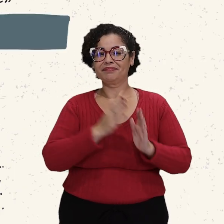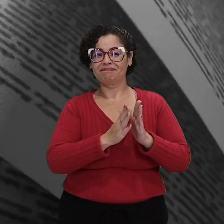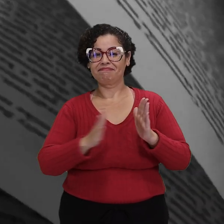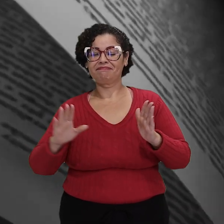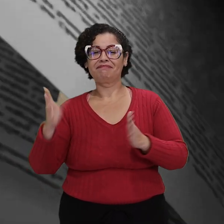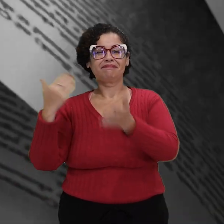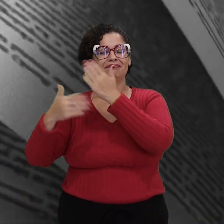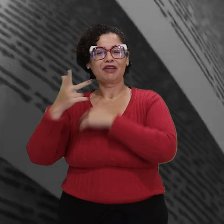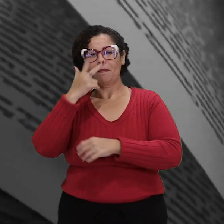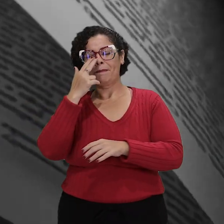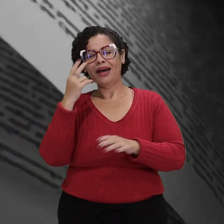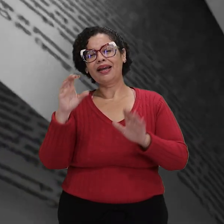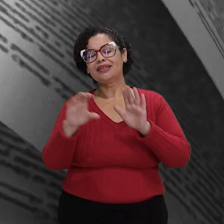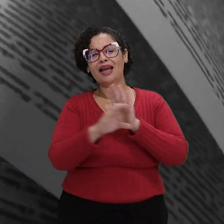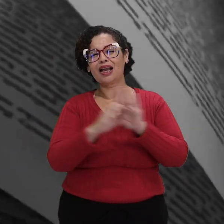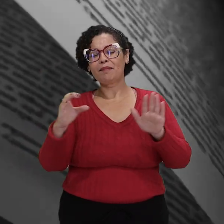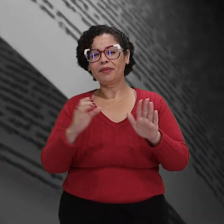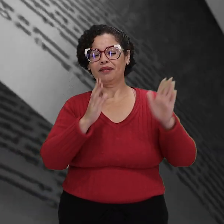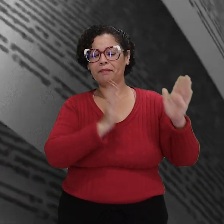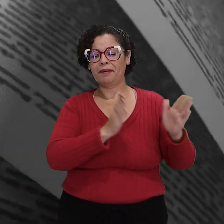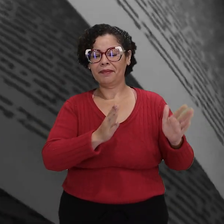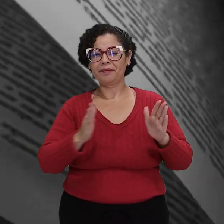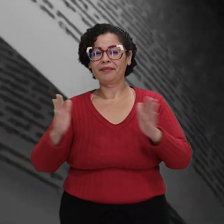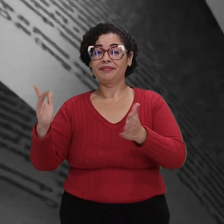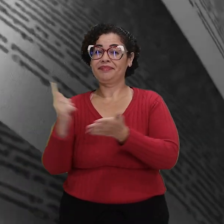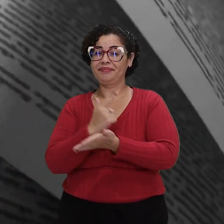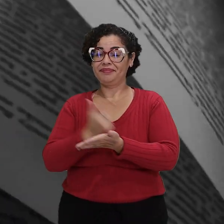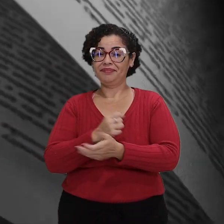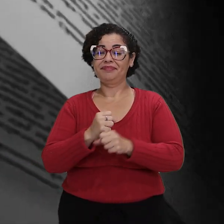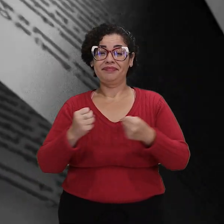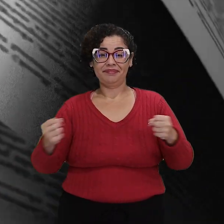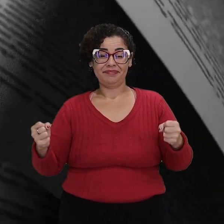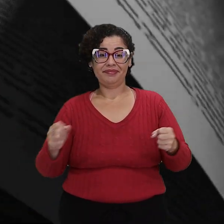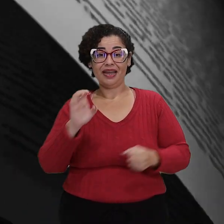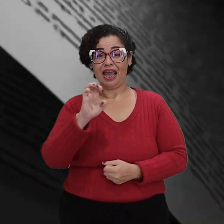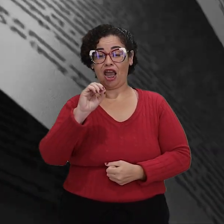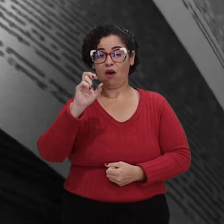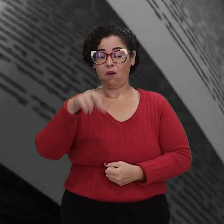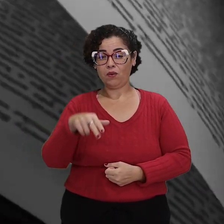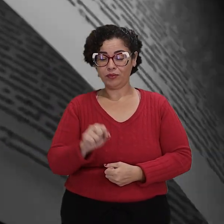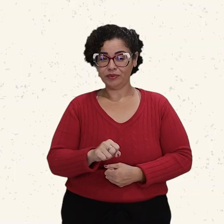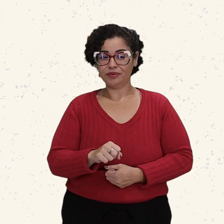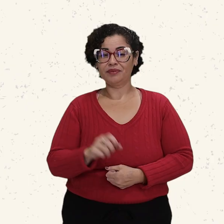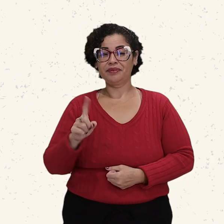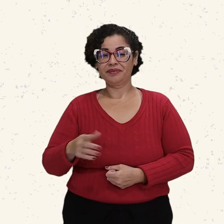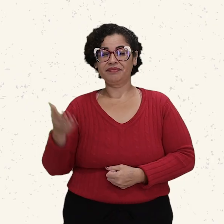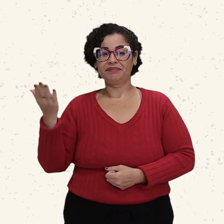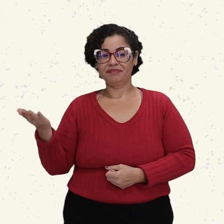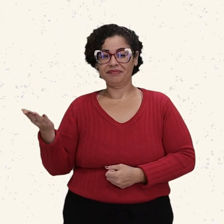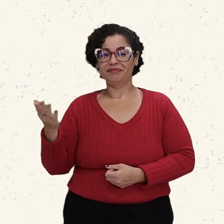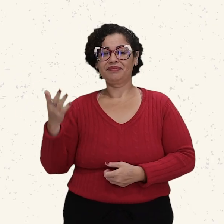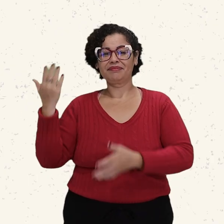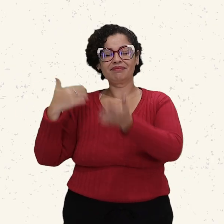se fossem capítulos de um livro enorme. Os 4 grandes éons são Adeano, quando